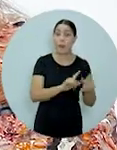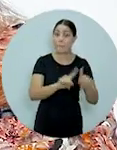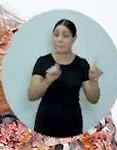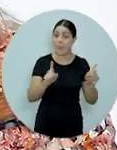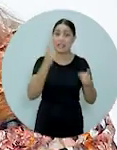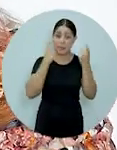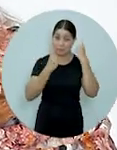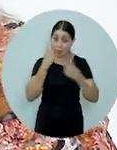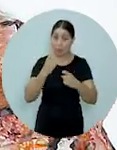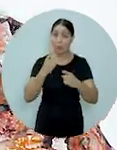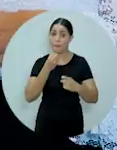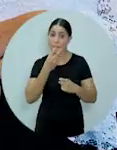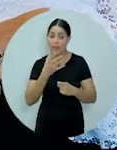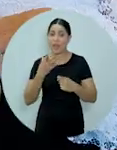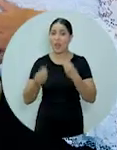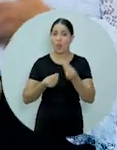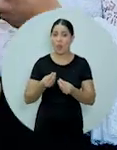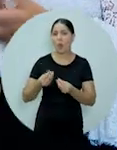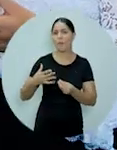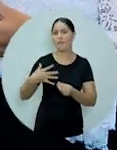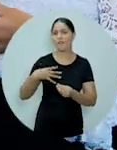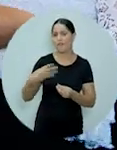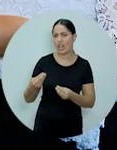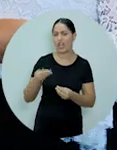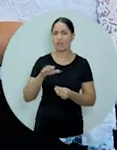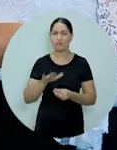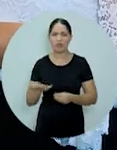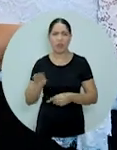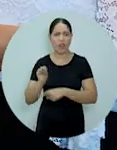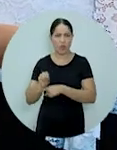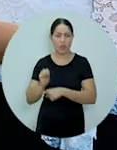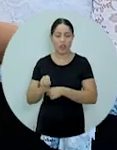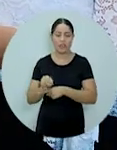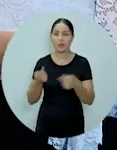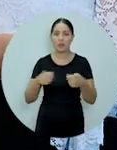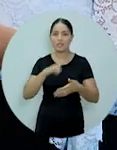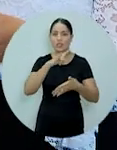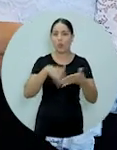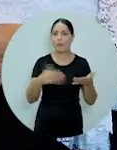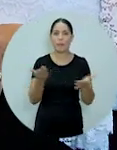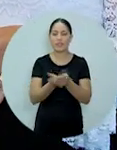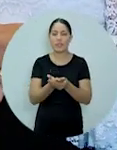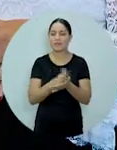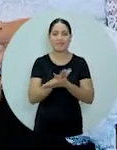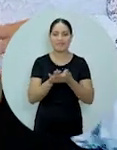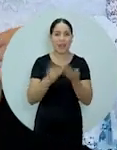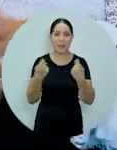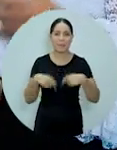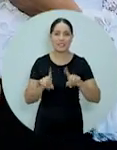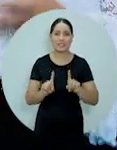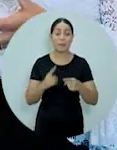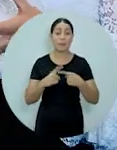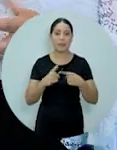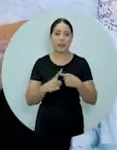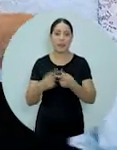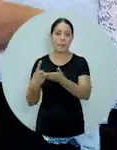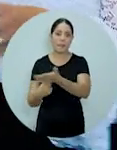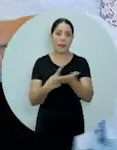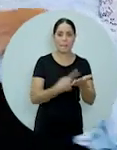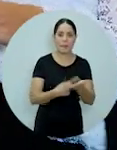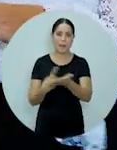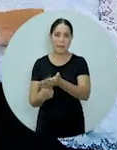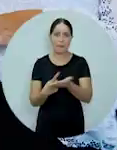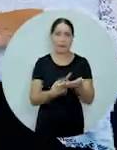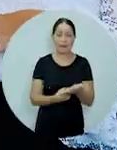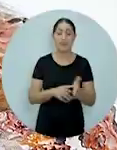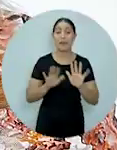se preocupar com o bem-estar dos filhos, não há essa necessidade de documentar isso. Assim, eles vão estipular